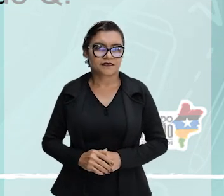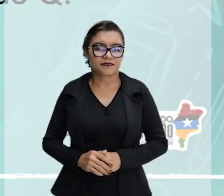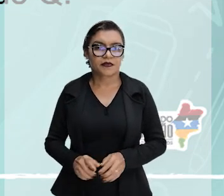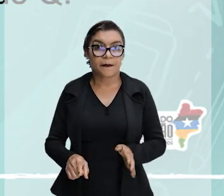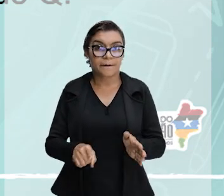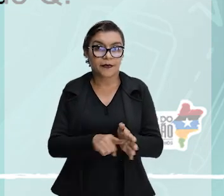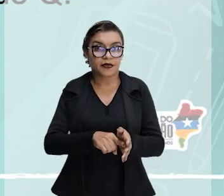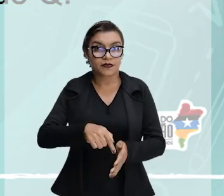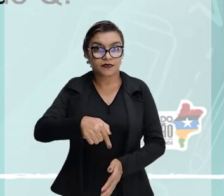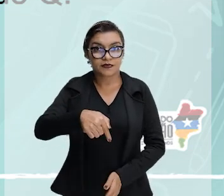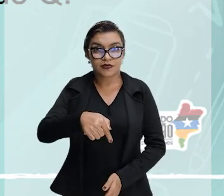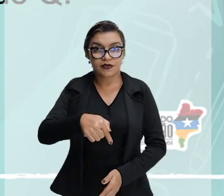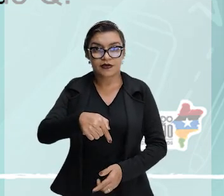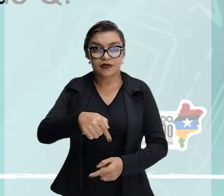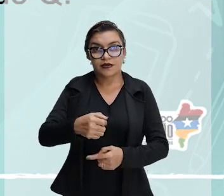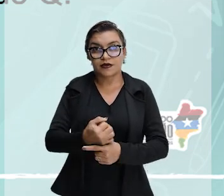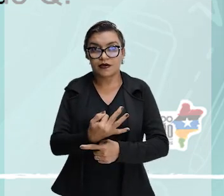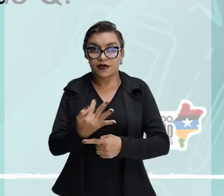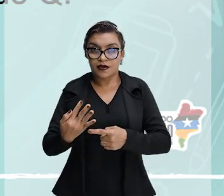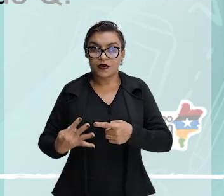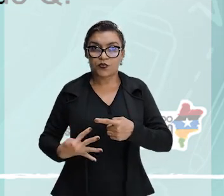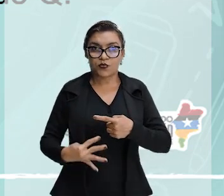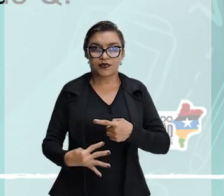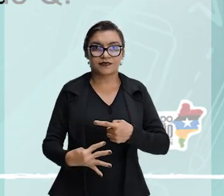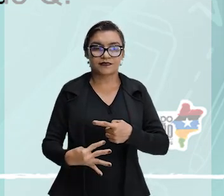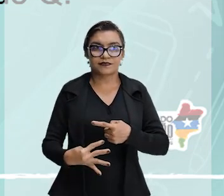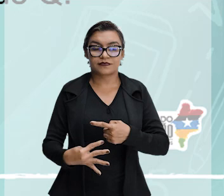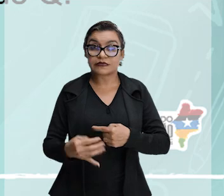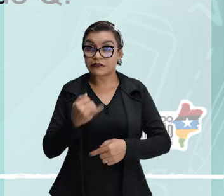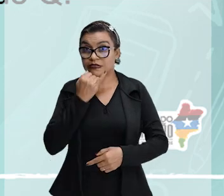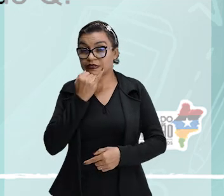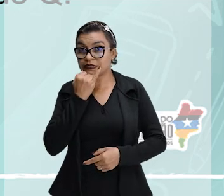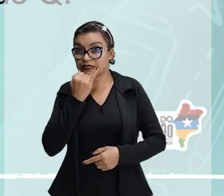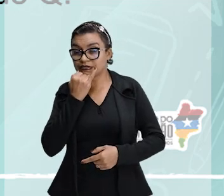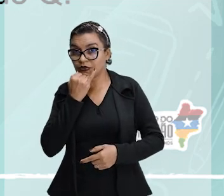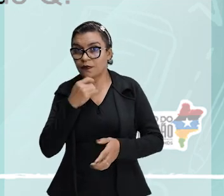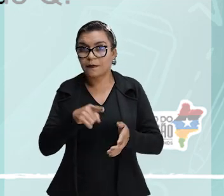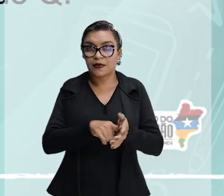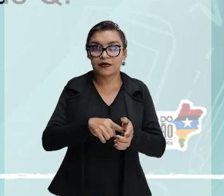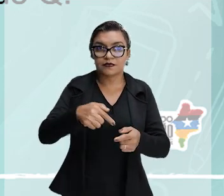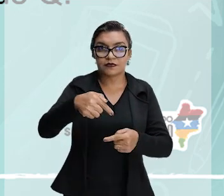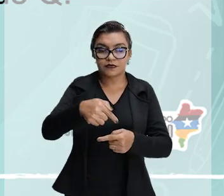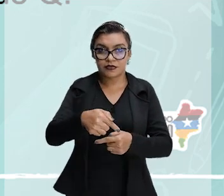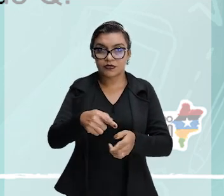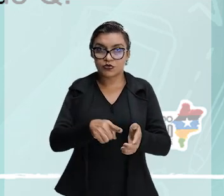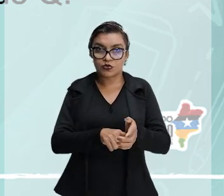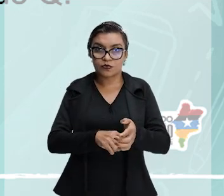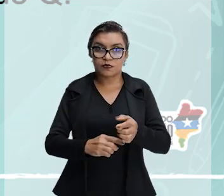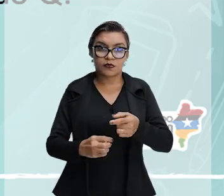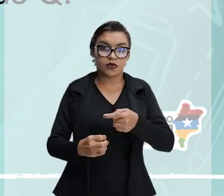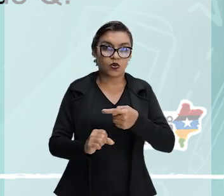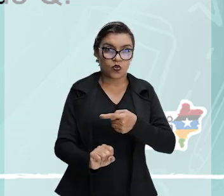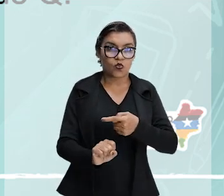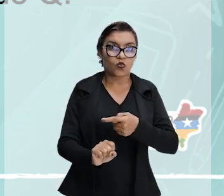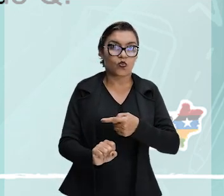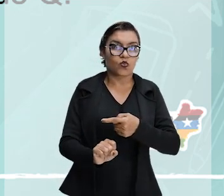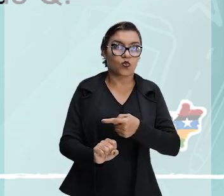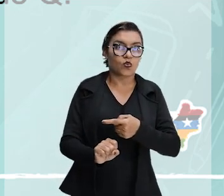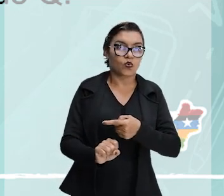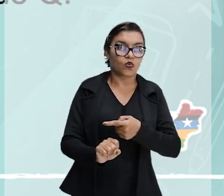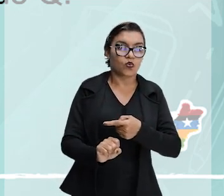menos Q sobre 4, tá ok? Quer dizer, desculpa, menos Q sobre 8, só tem um errinho bem aqui, ó. Bem aqui é 4 e eu